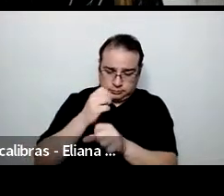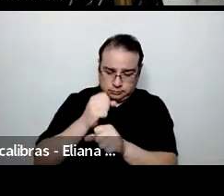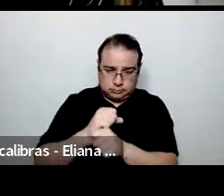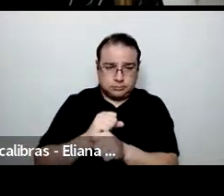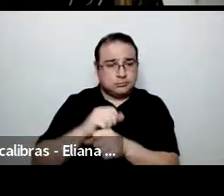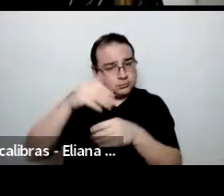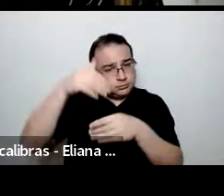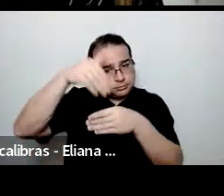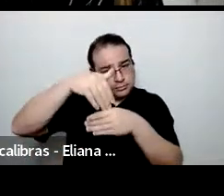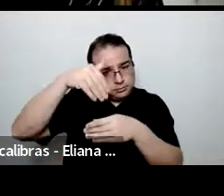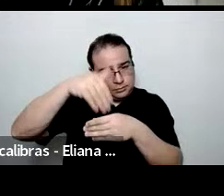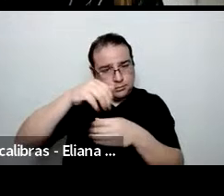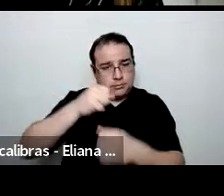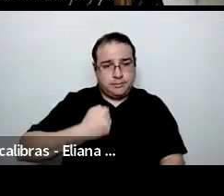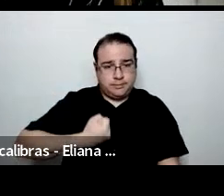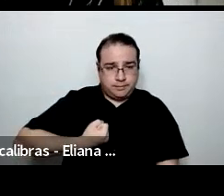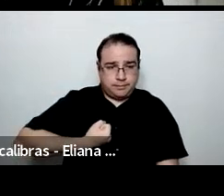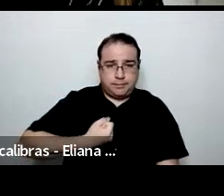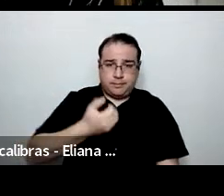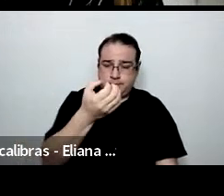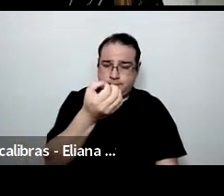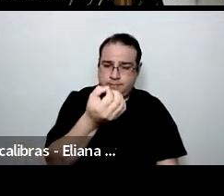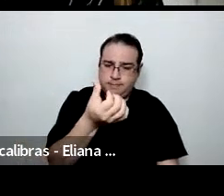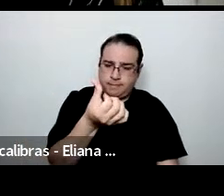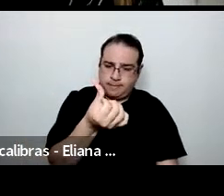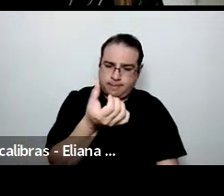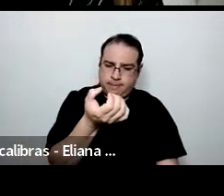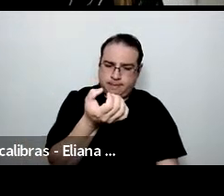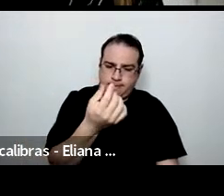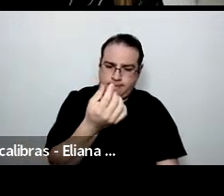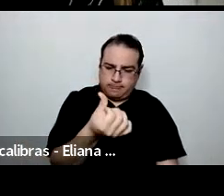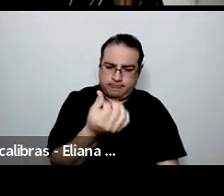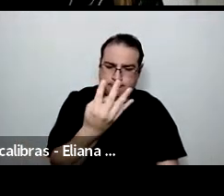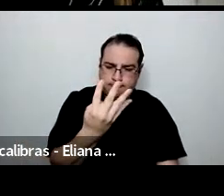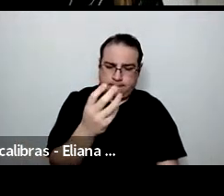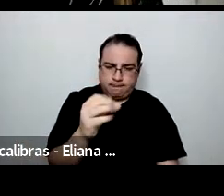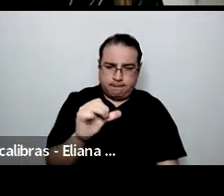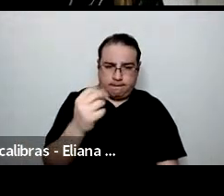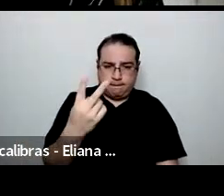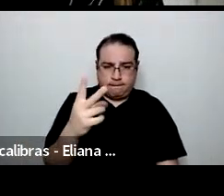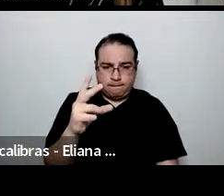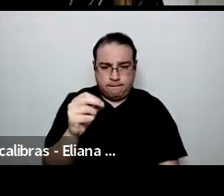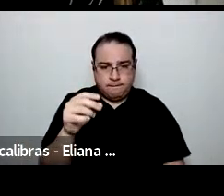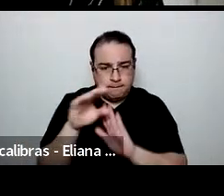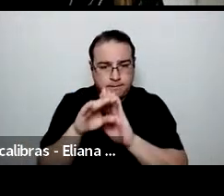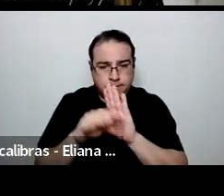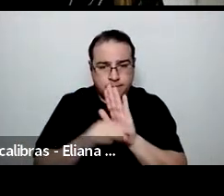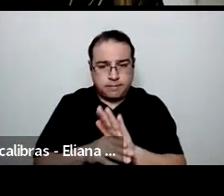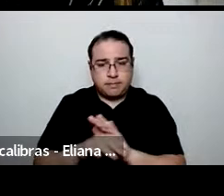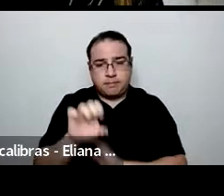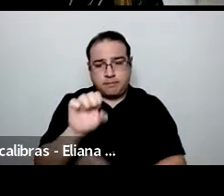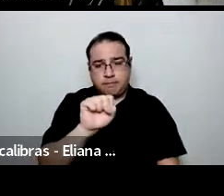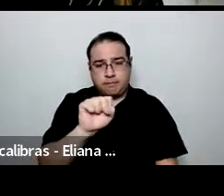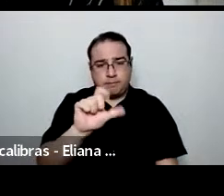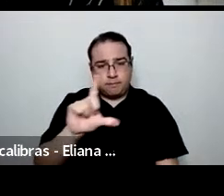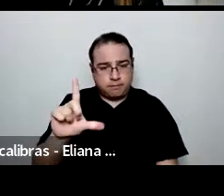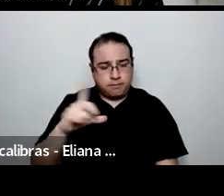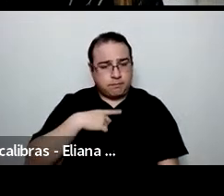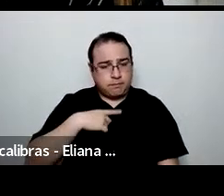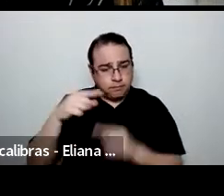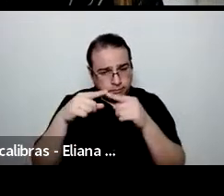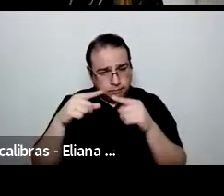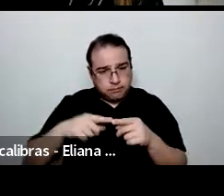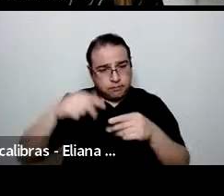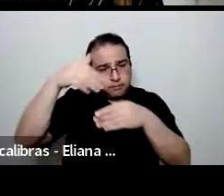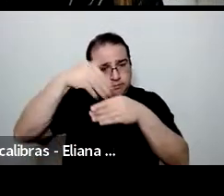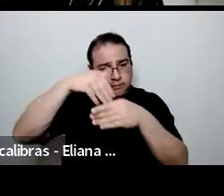de contas eleitorais número zero 600 649 32020 procedência São Luís assunto prestação de contas